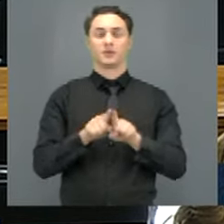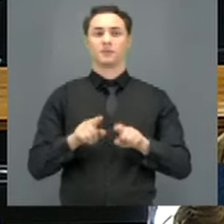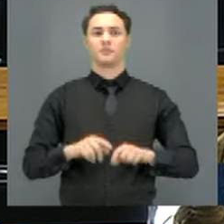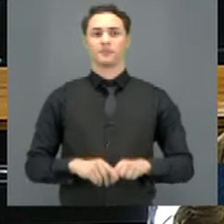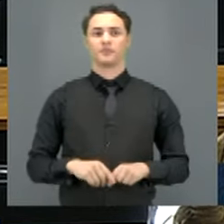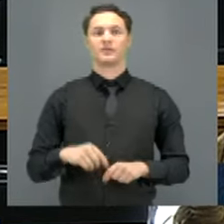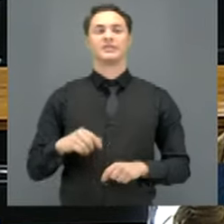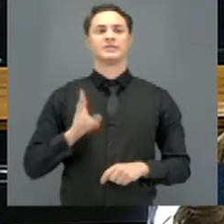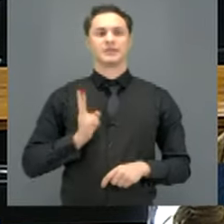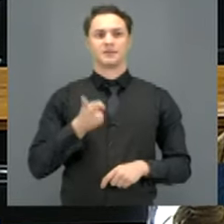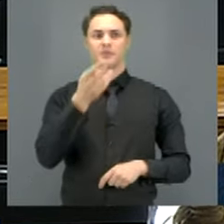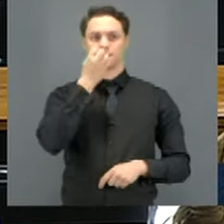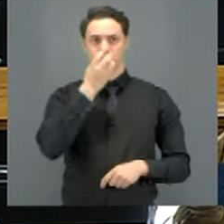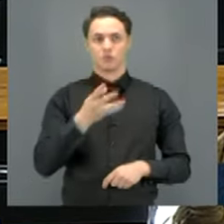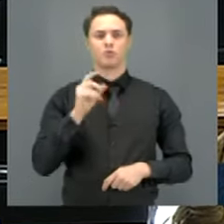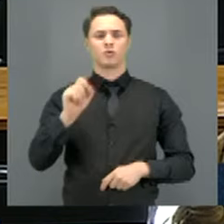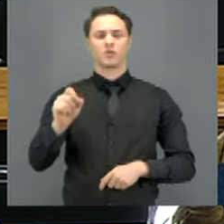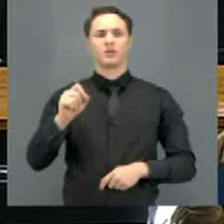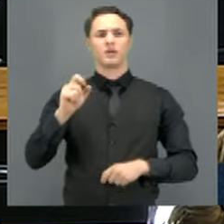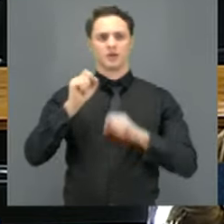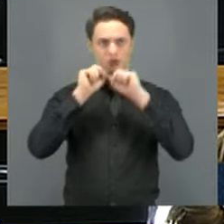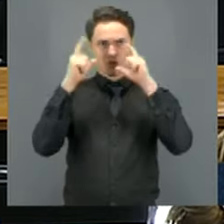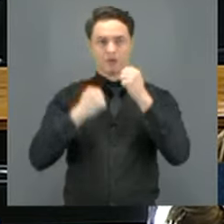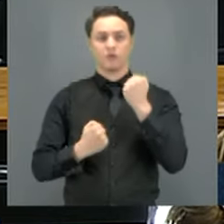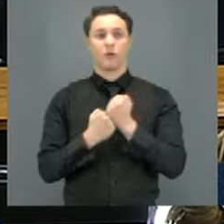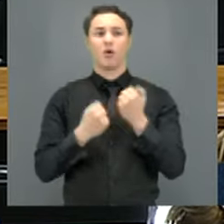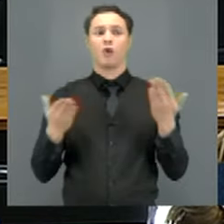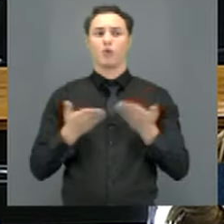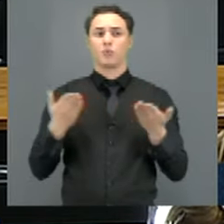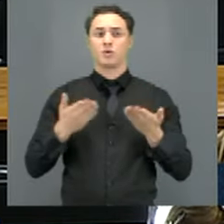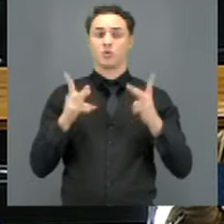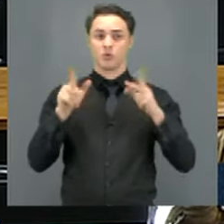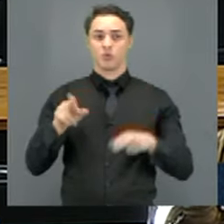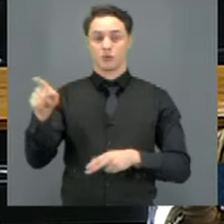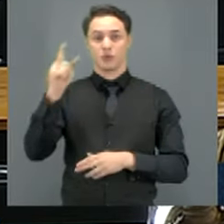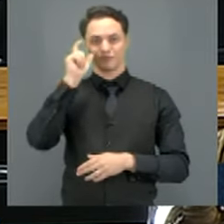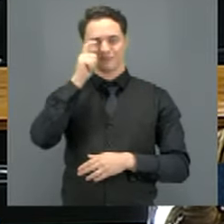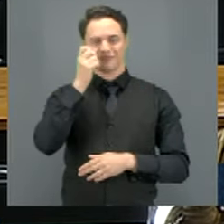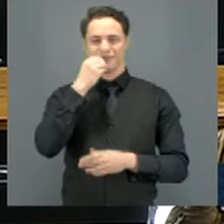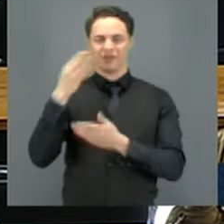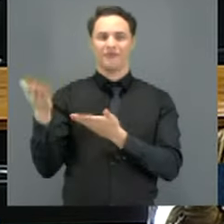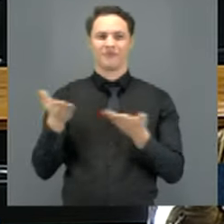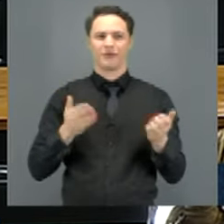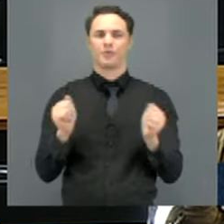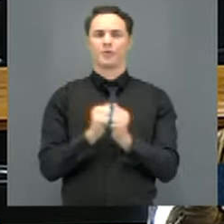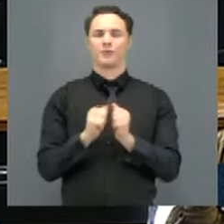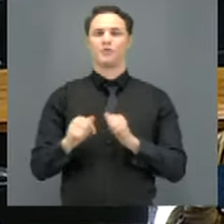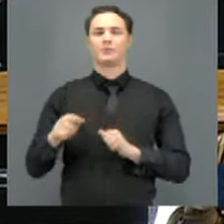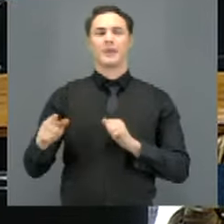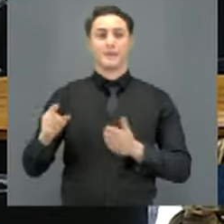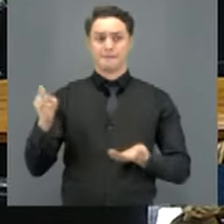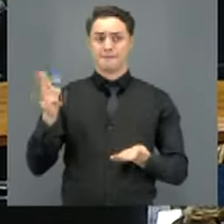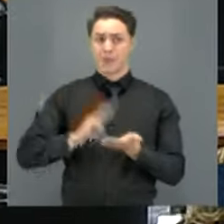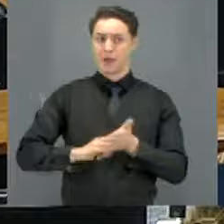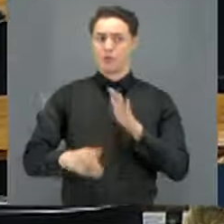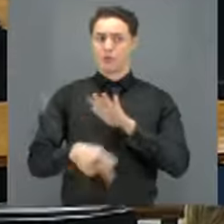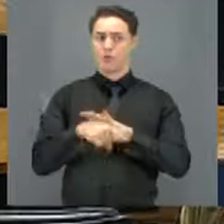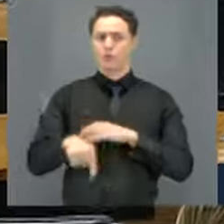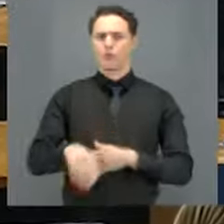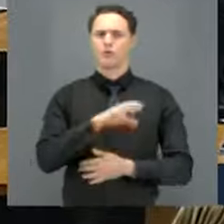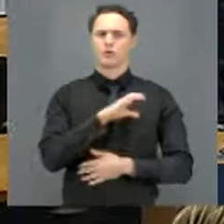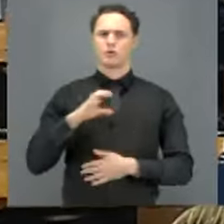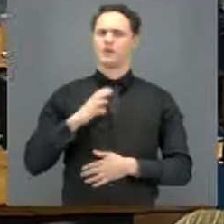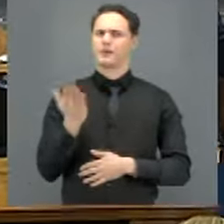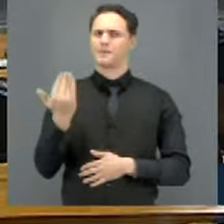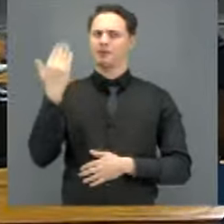Nunca é demais reforçar, como a senadora Damares é muito bem-vinda como titular nessa comissão, já tinha